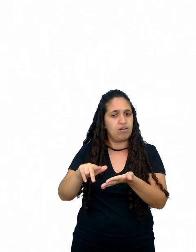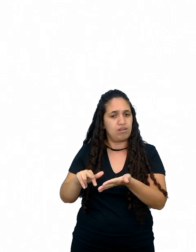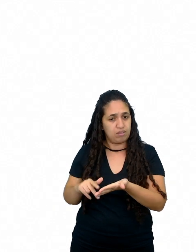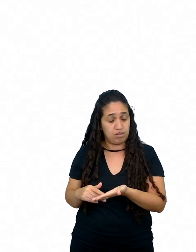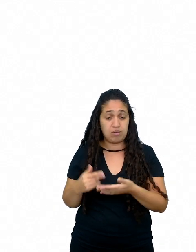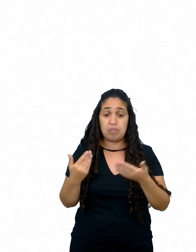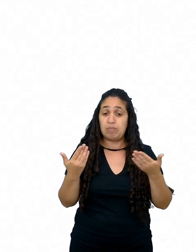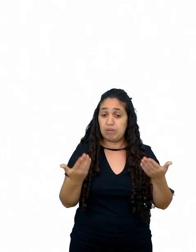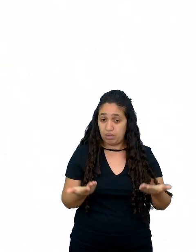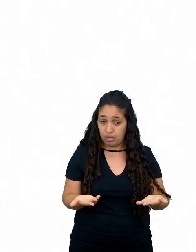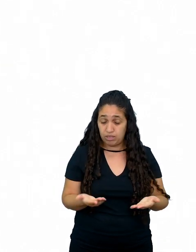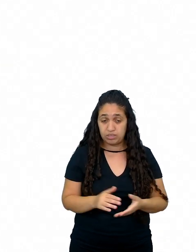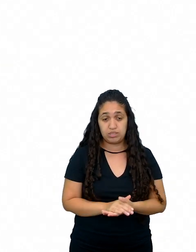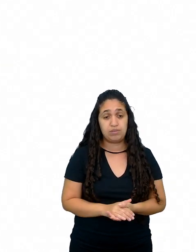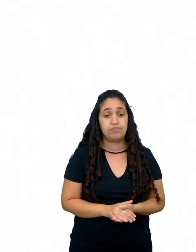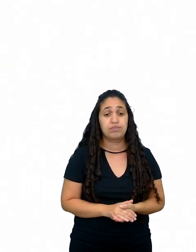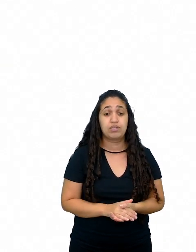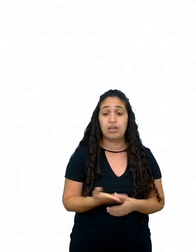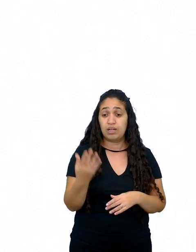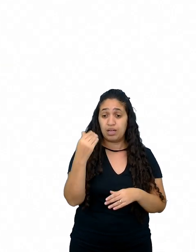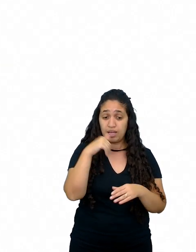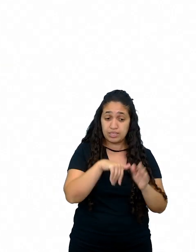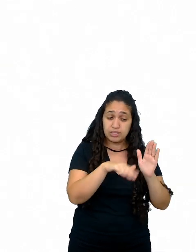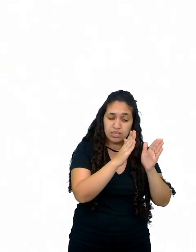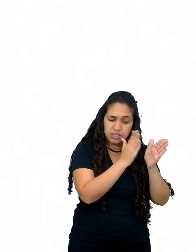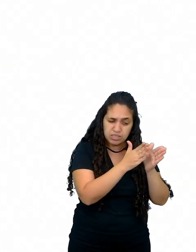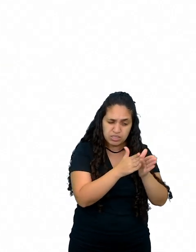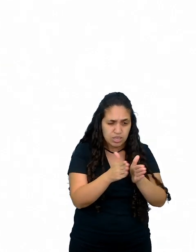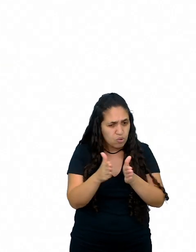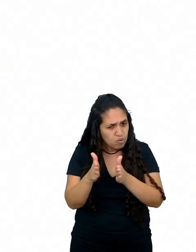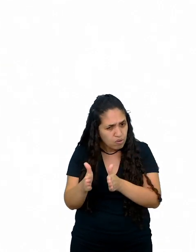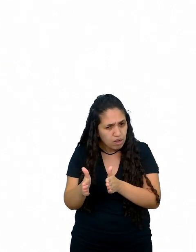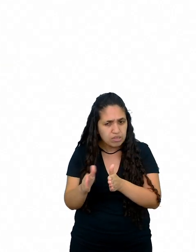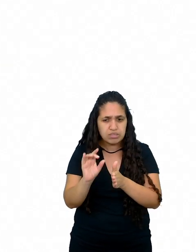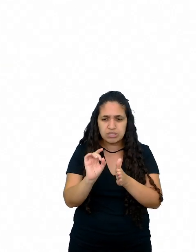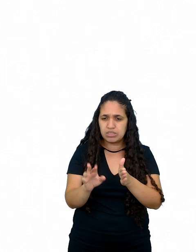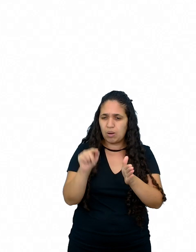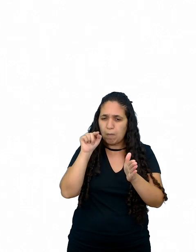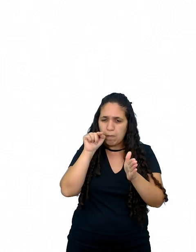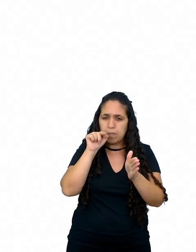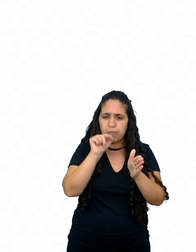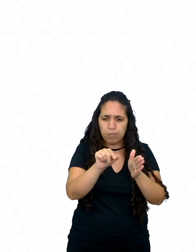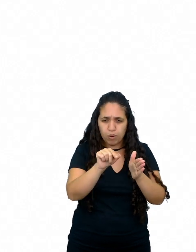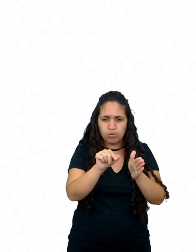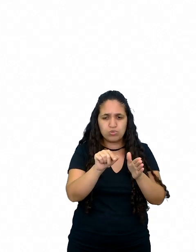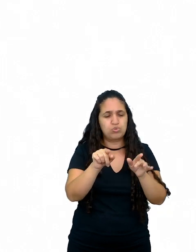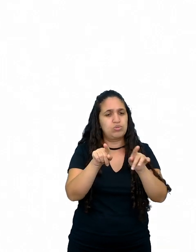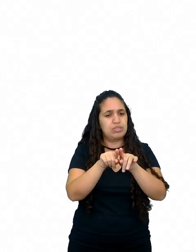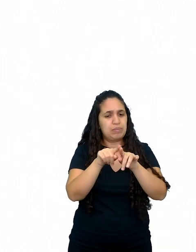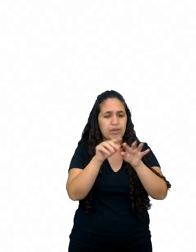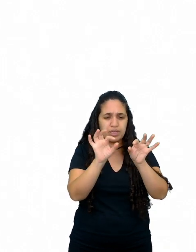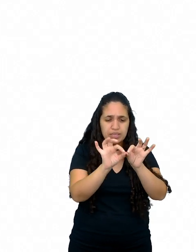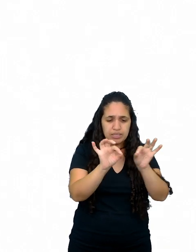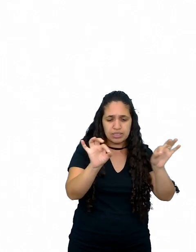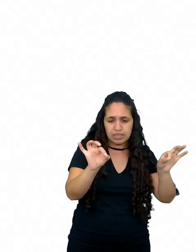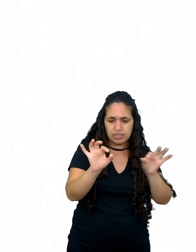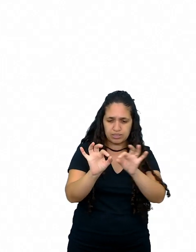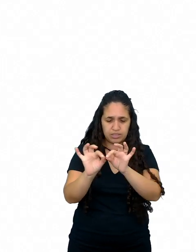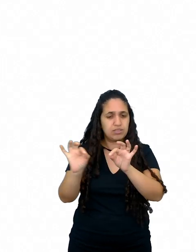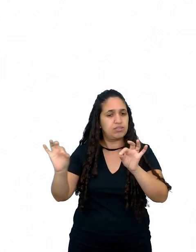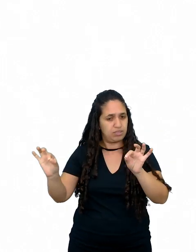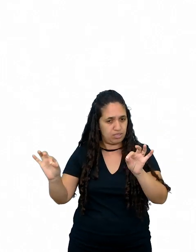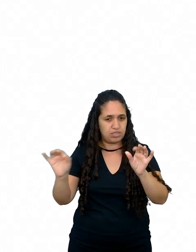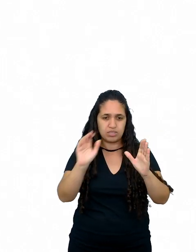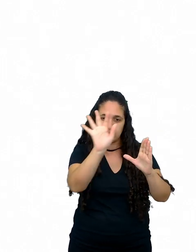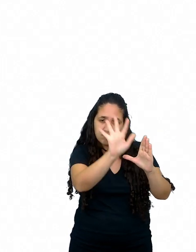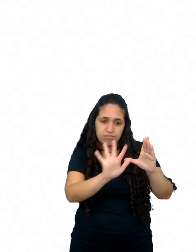para essa sequência, a gente vai ficar no ponto médio e nas distâncias, perímetros e áreas, tá